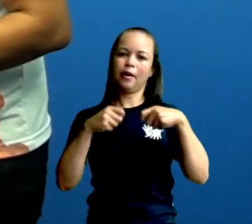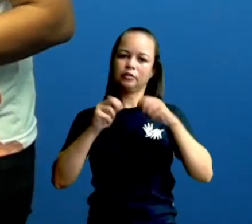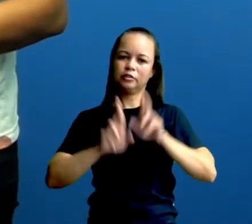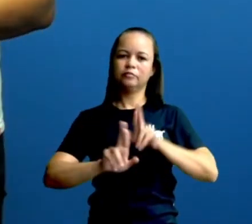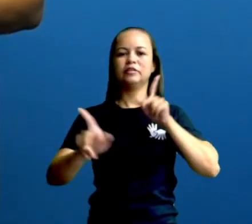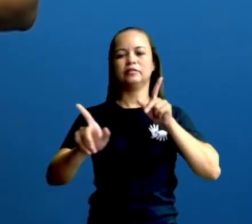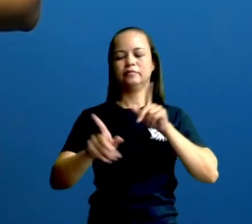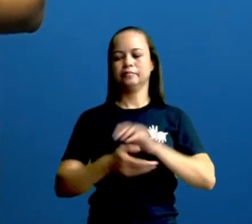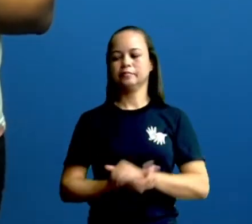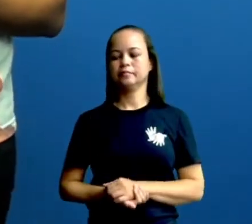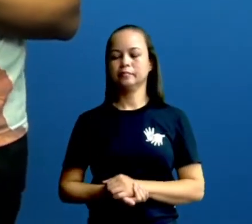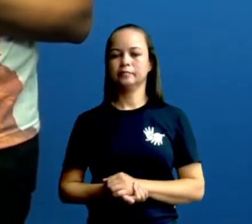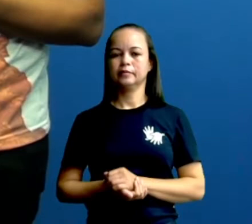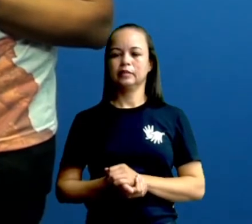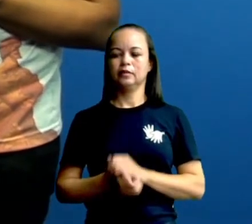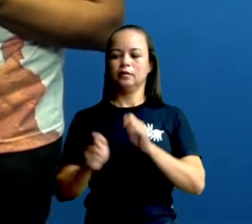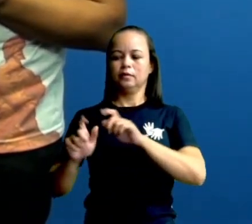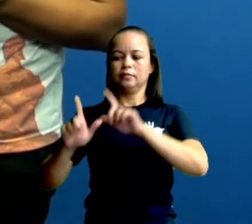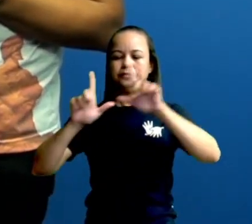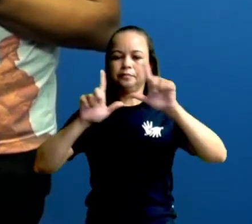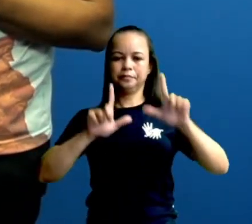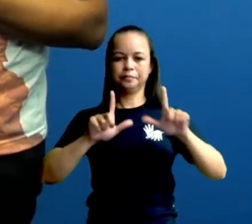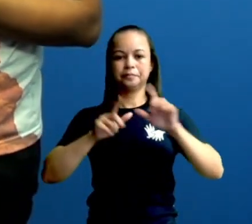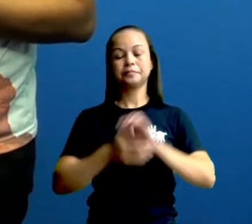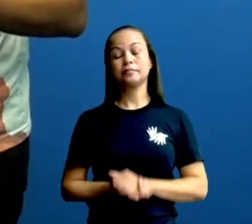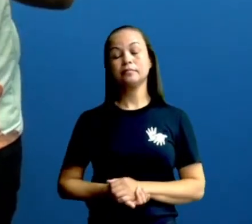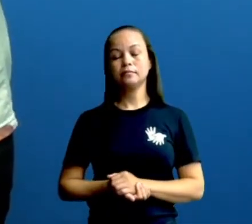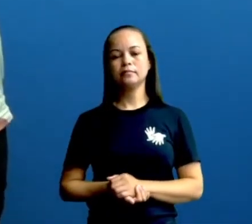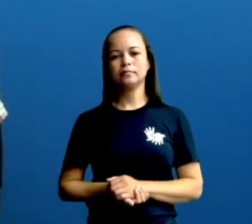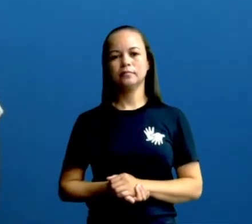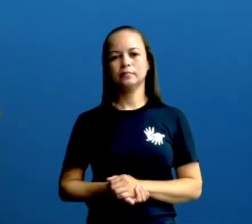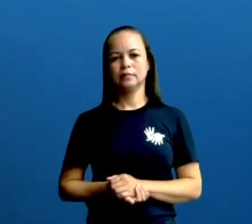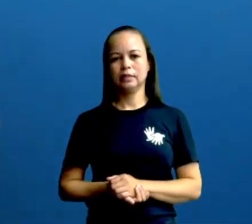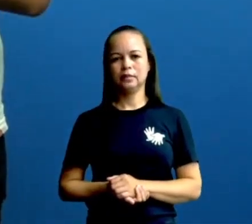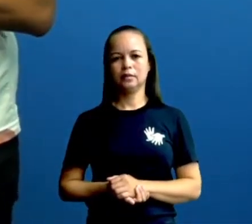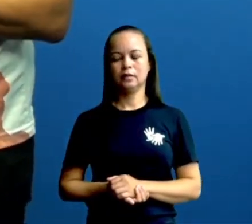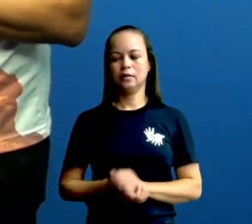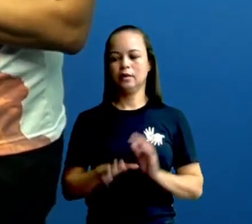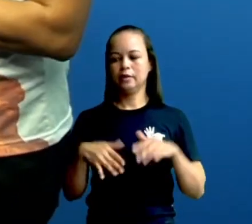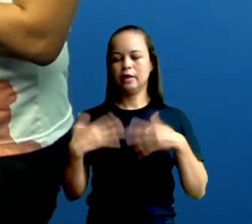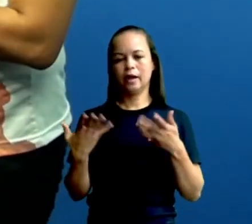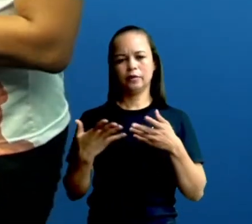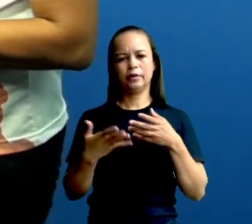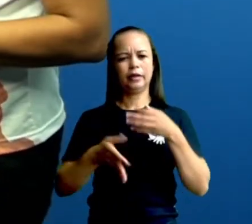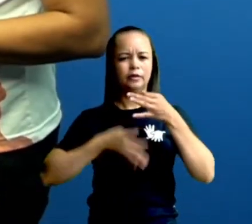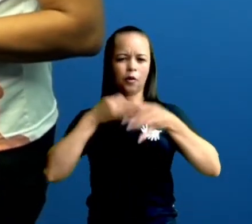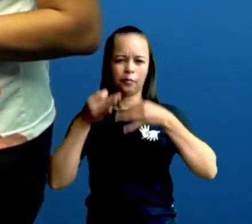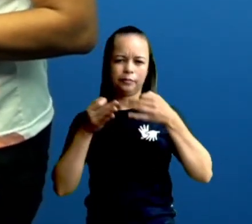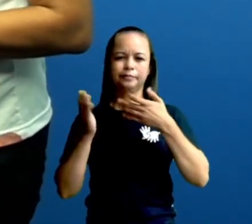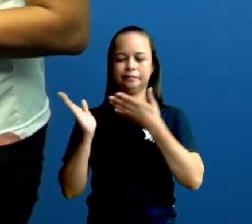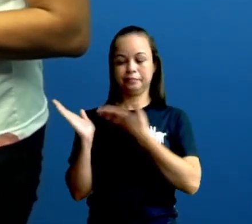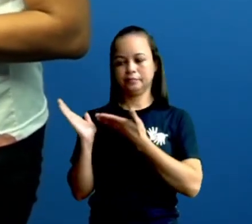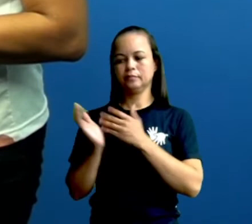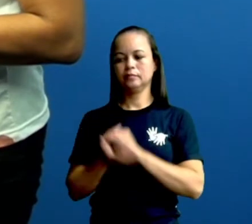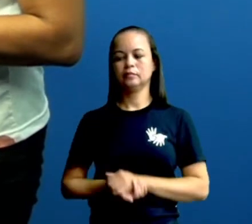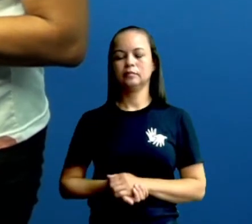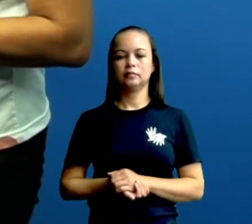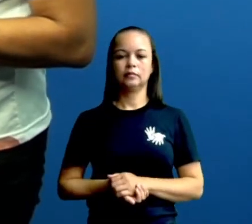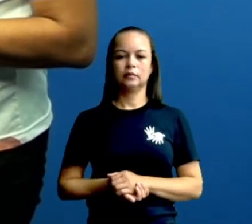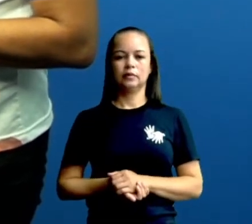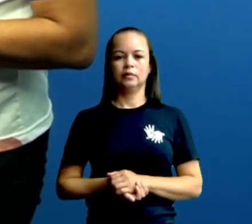favor, produção, vamos para o nosso próximo slide, que aí eu queria fazer esse questionamento.